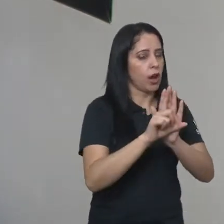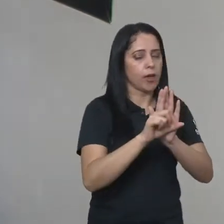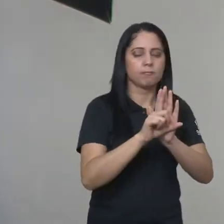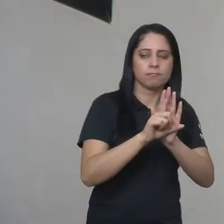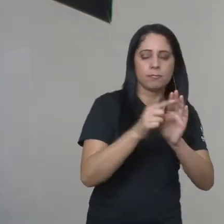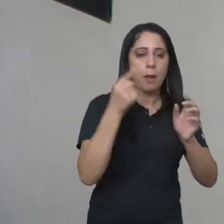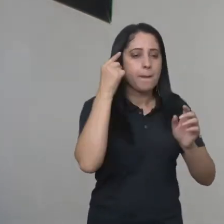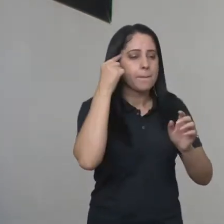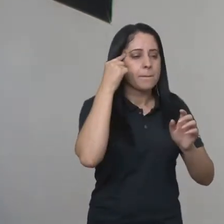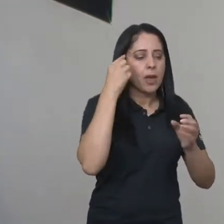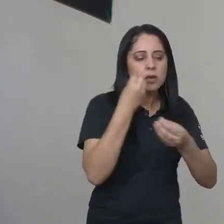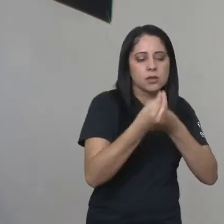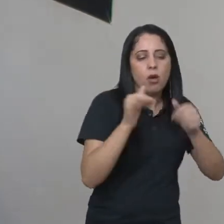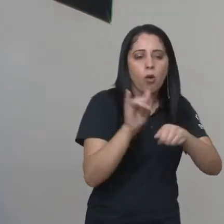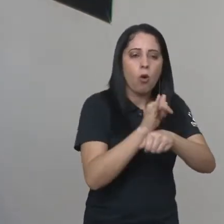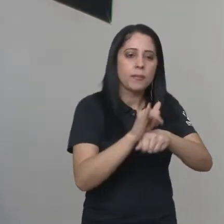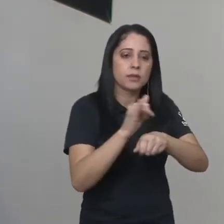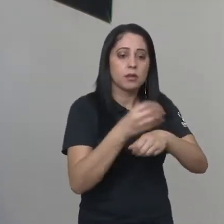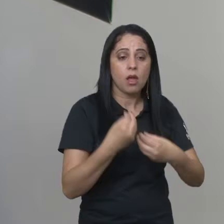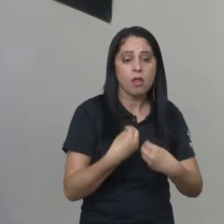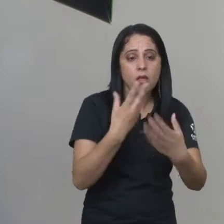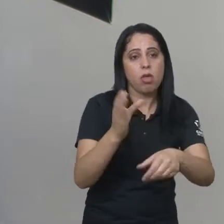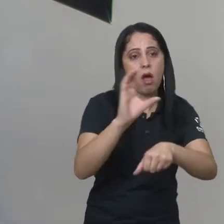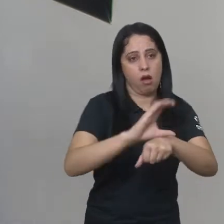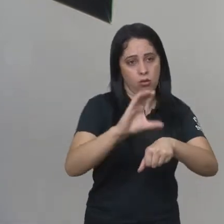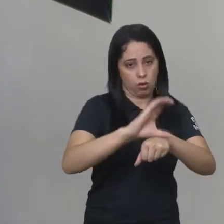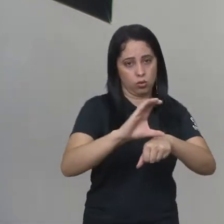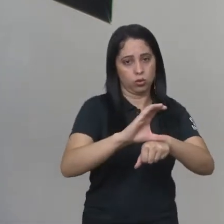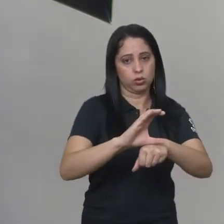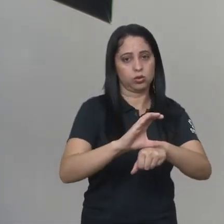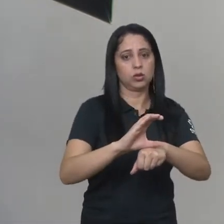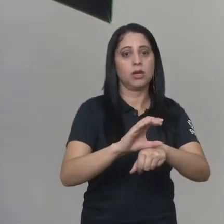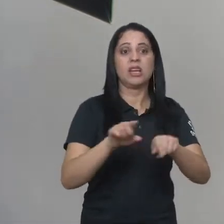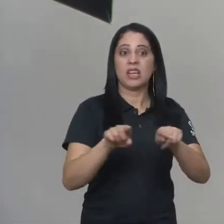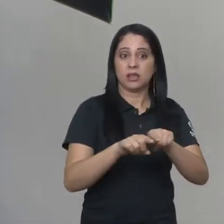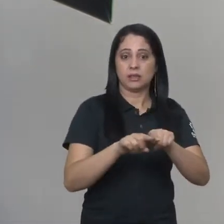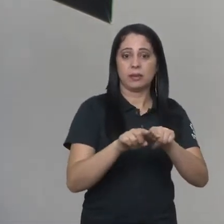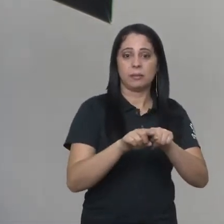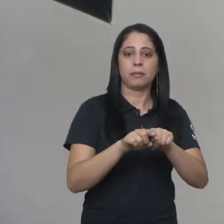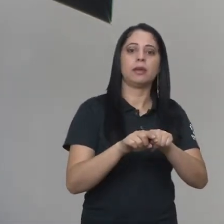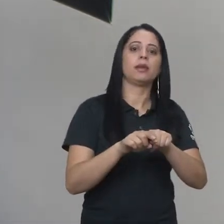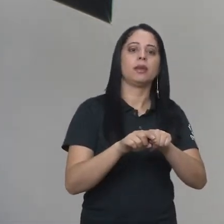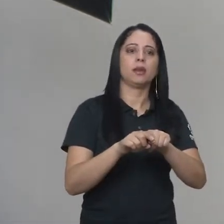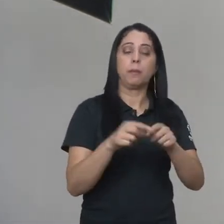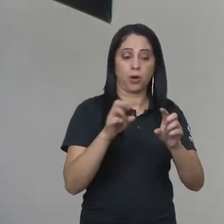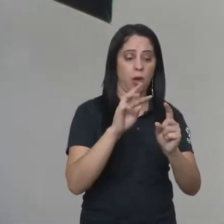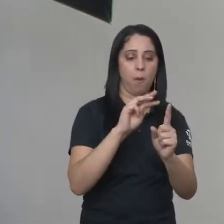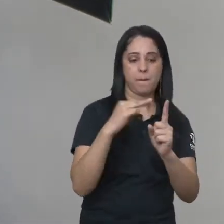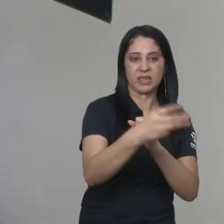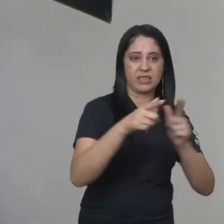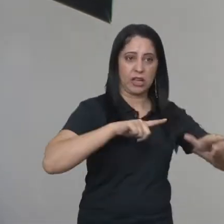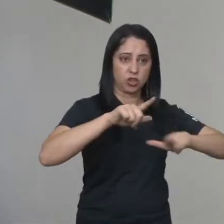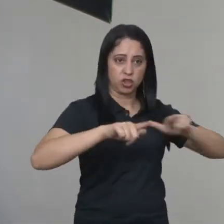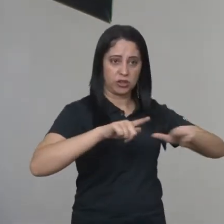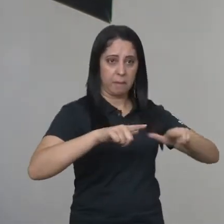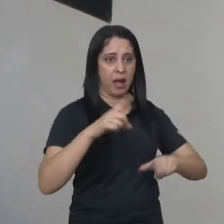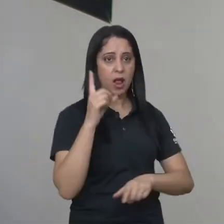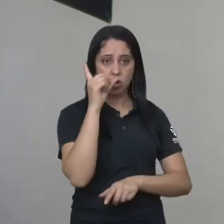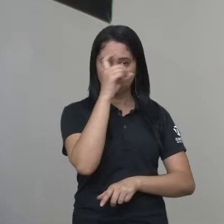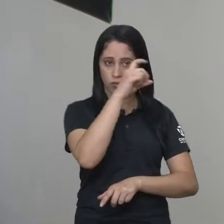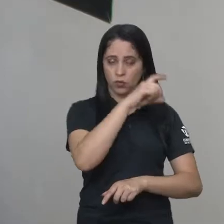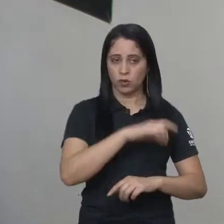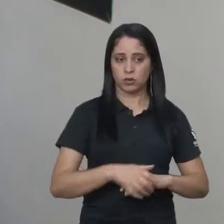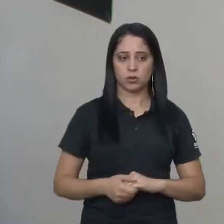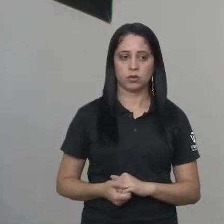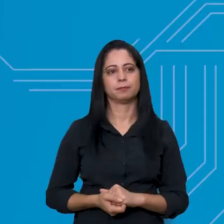que possa dispor para essa população algum curso de capacitação ou até atualização, porque o mercado